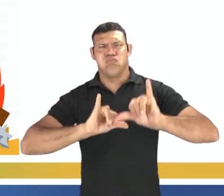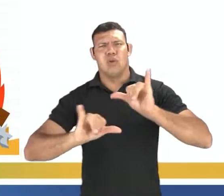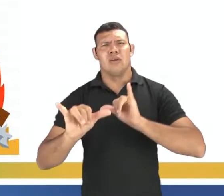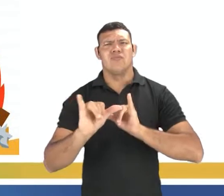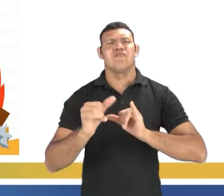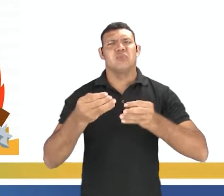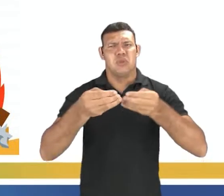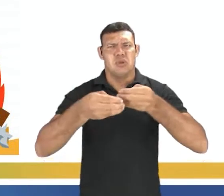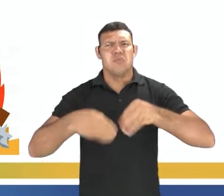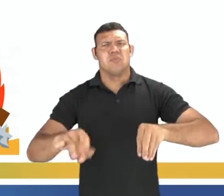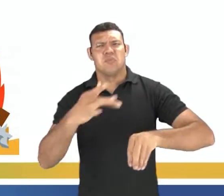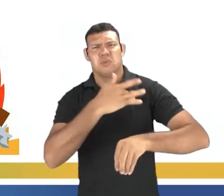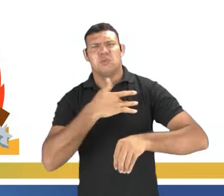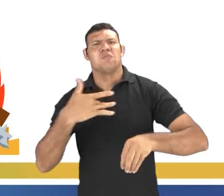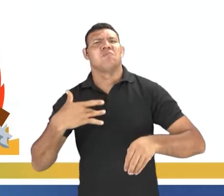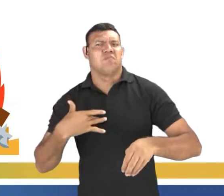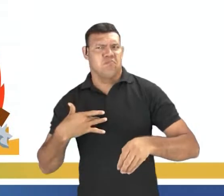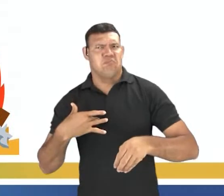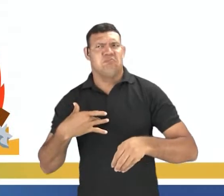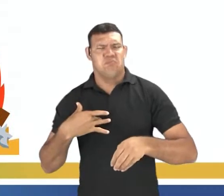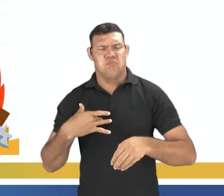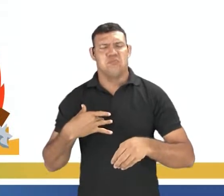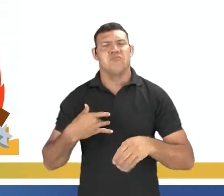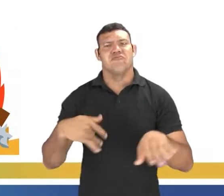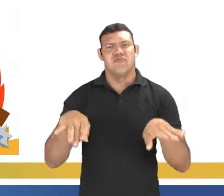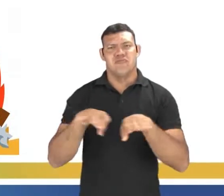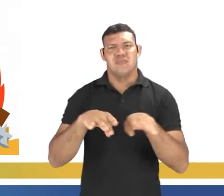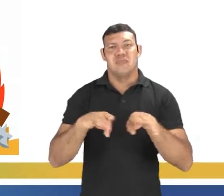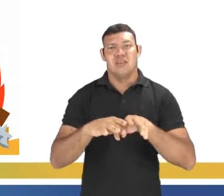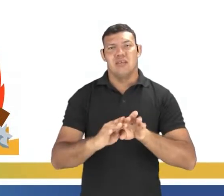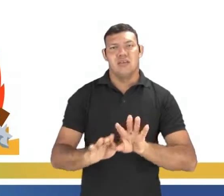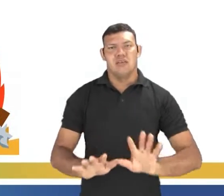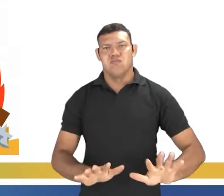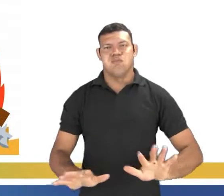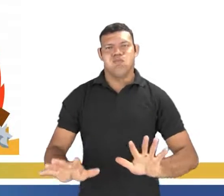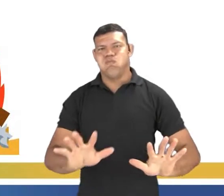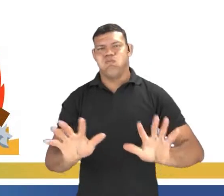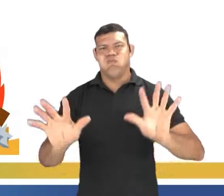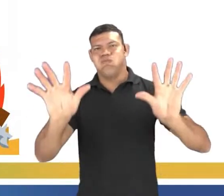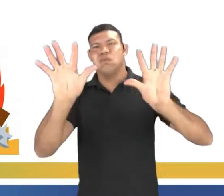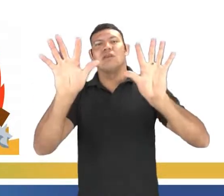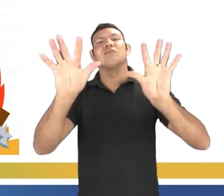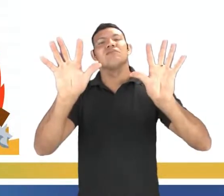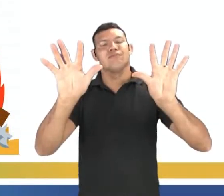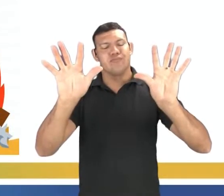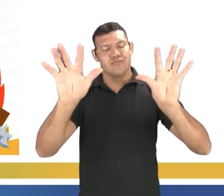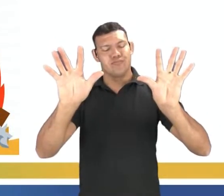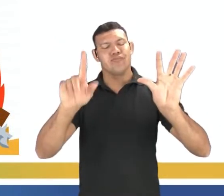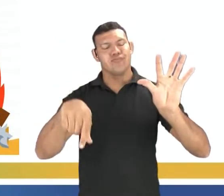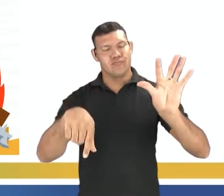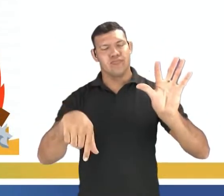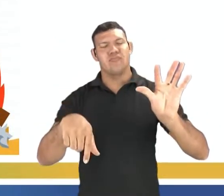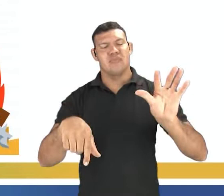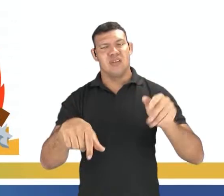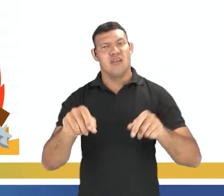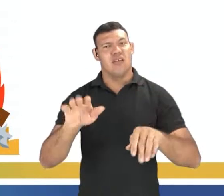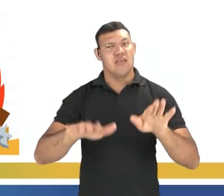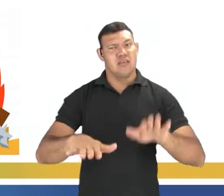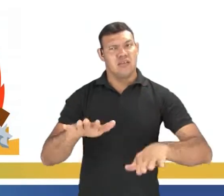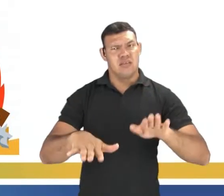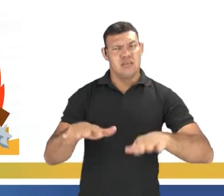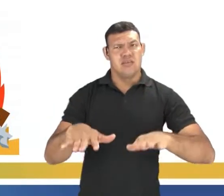materiais particulados com grande potencial de dispersão e deposição. Dependendo do tipo de